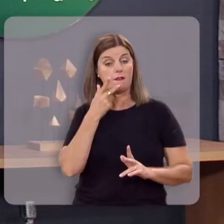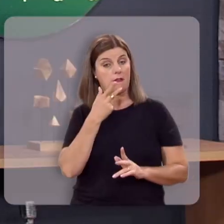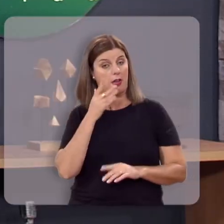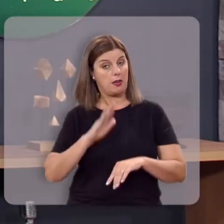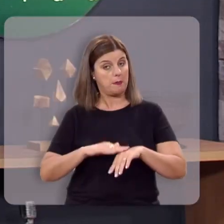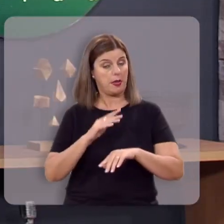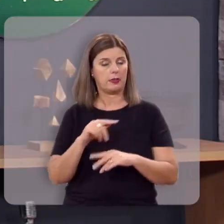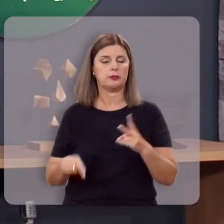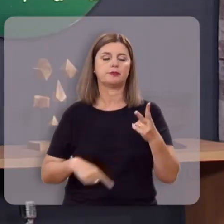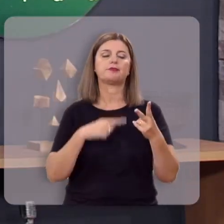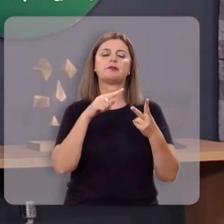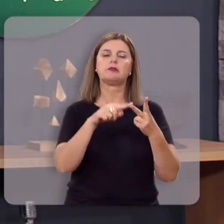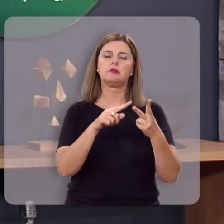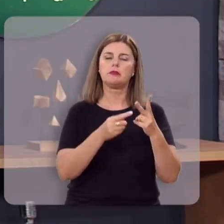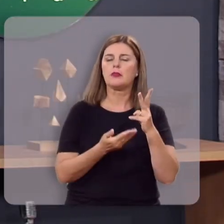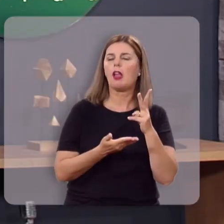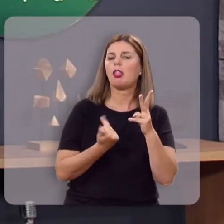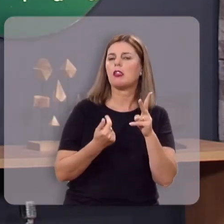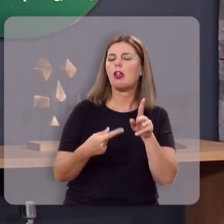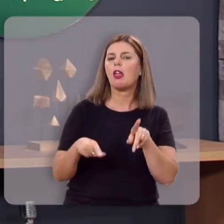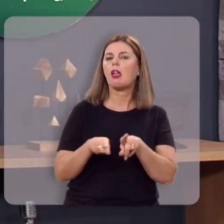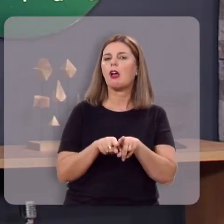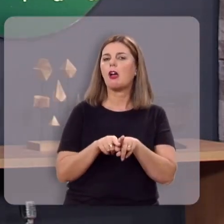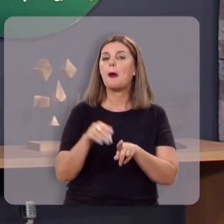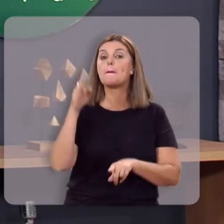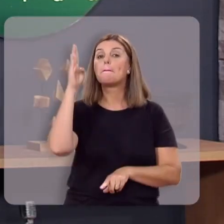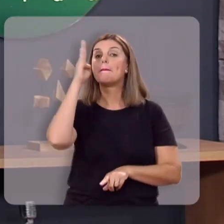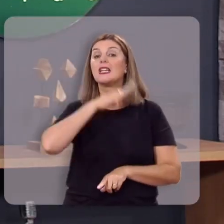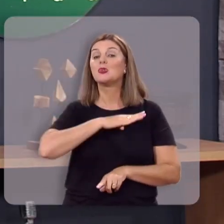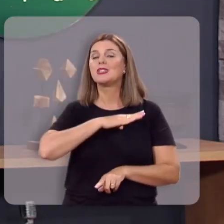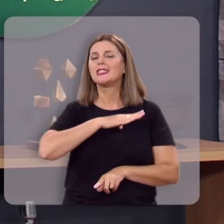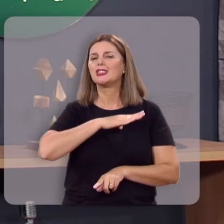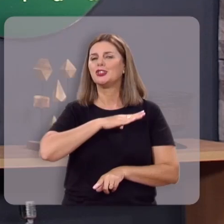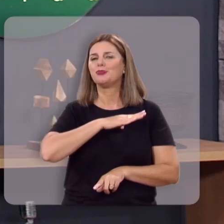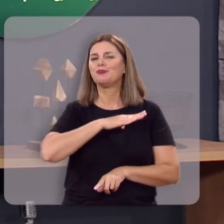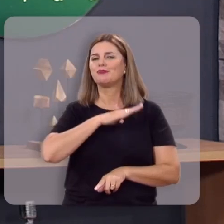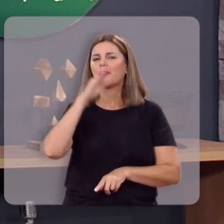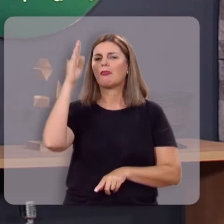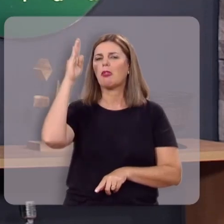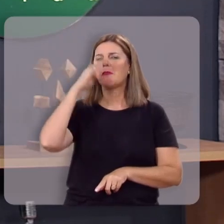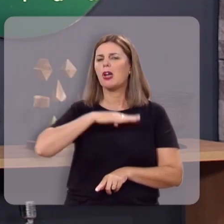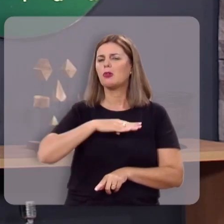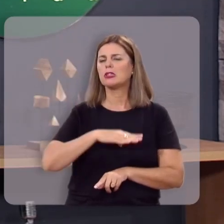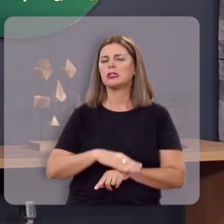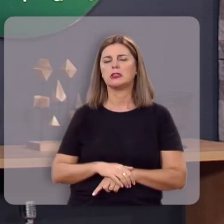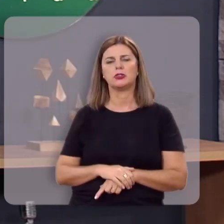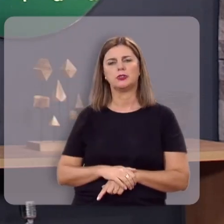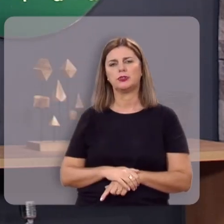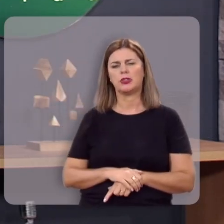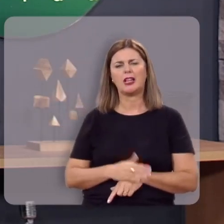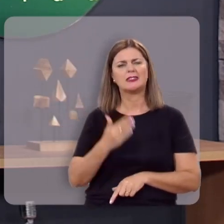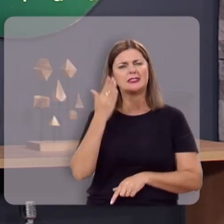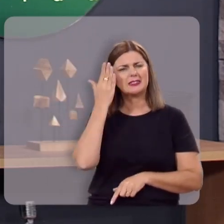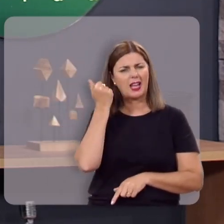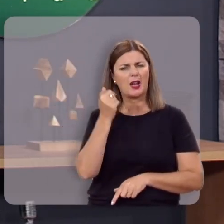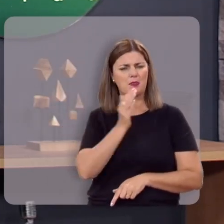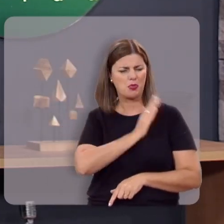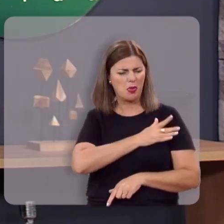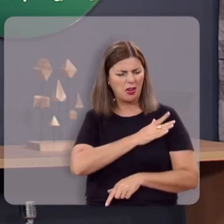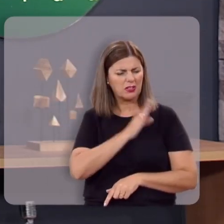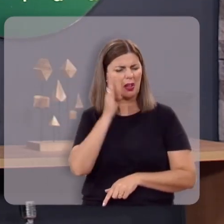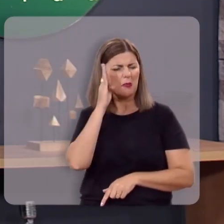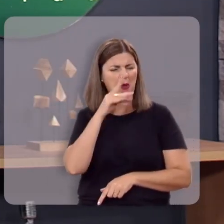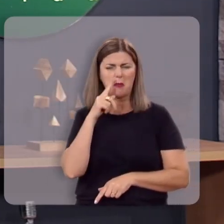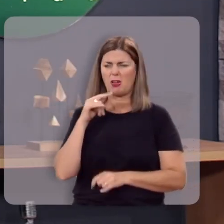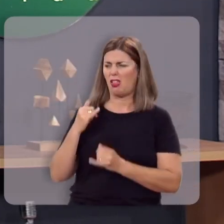diz mais, você precisa tirar da sua vida maldade. Maldade. Sabe que coração mau, que